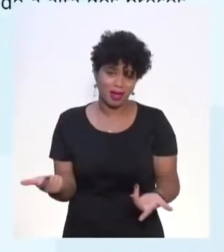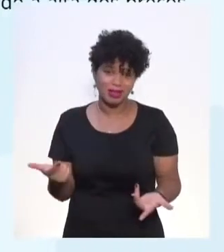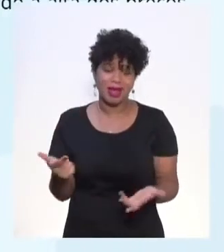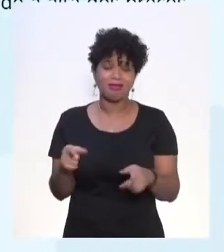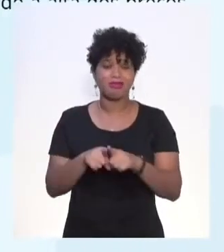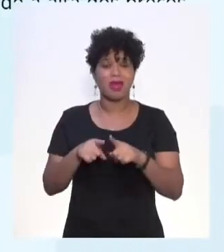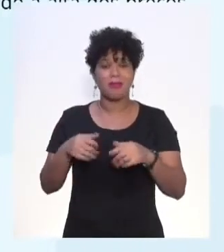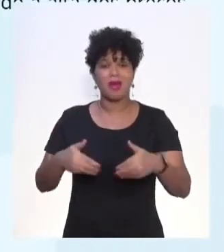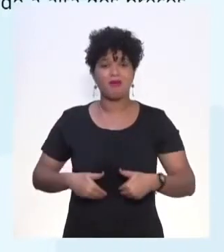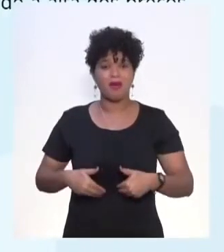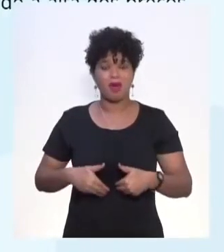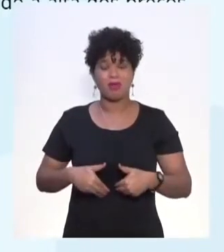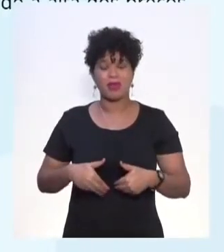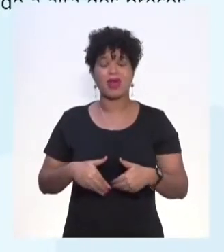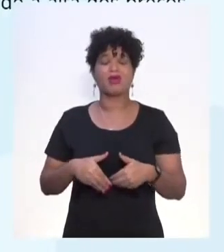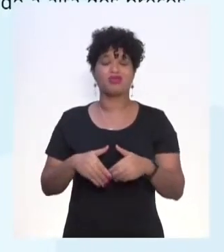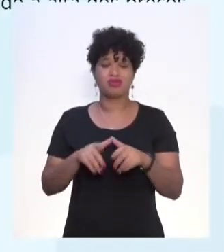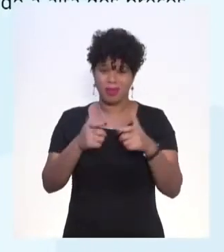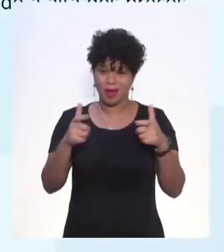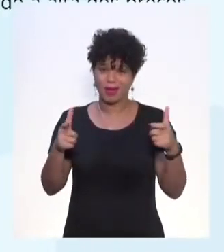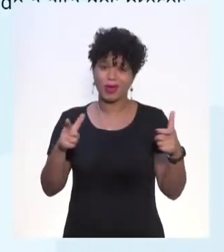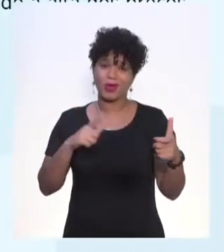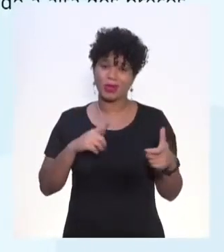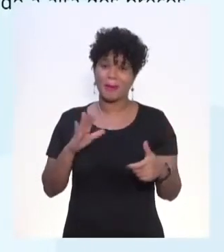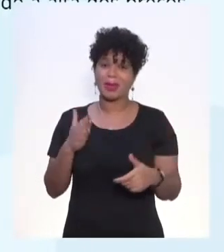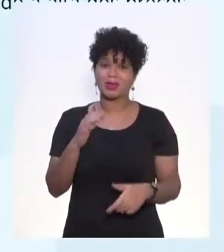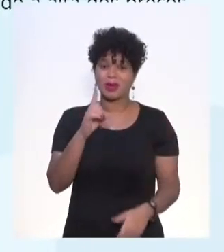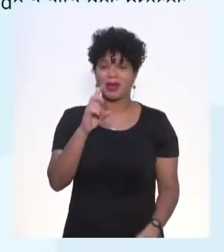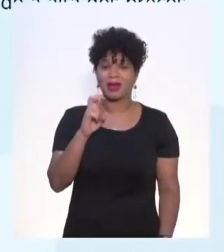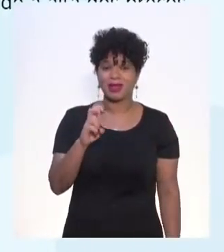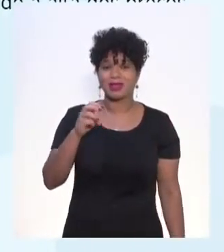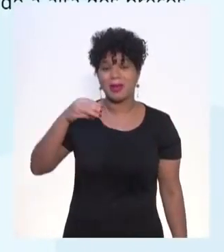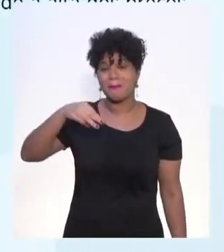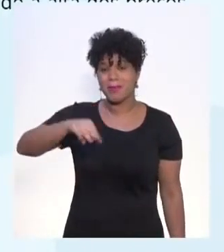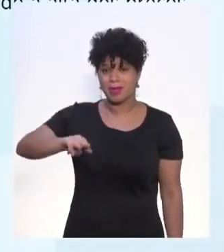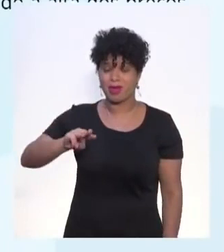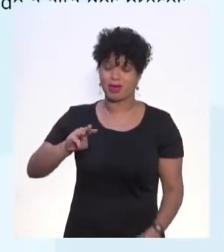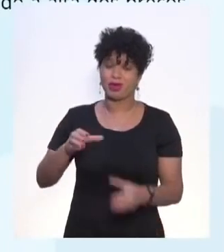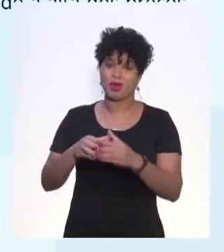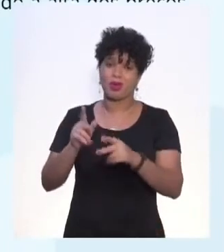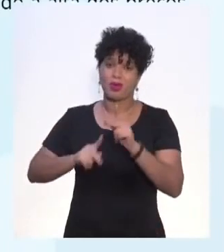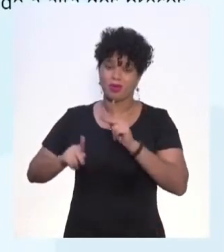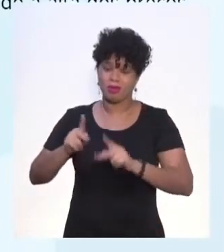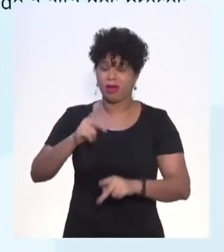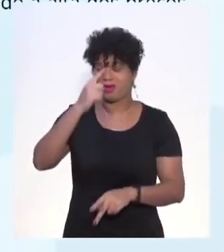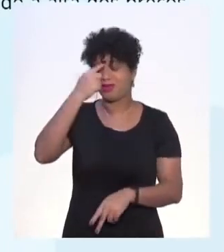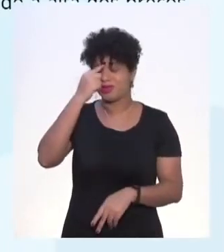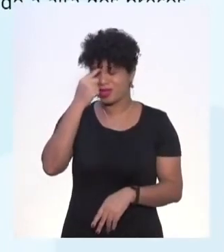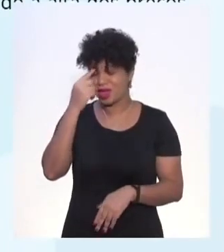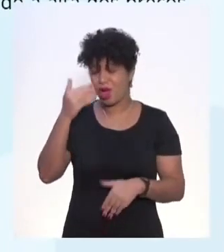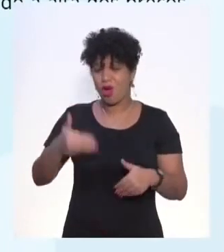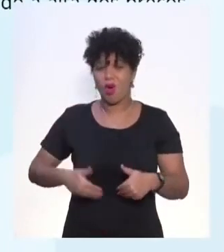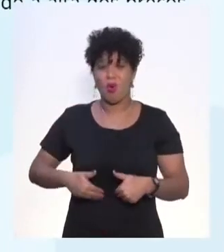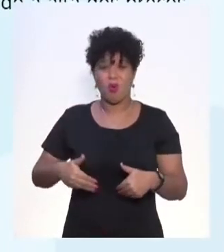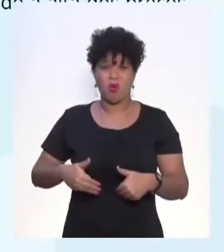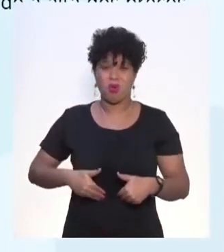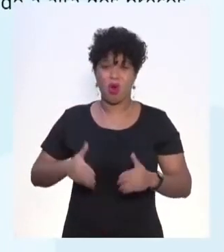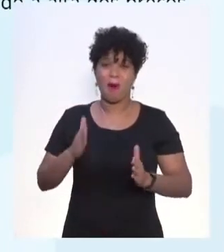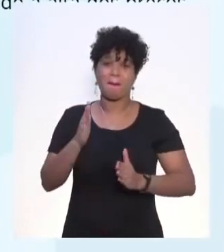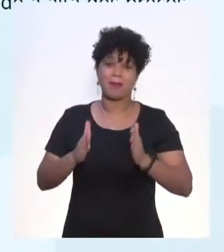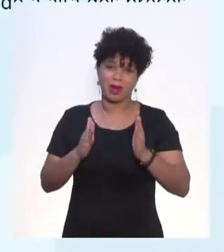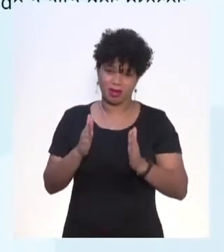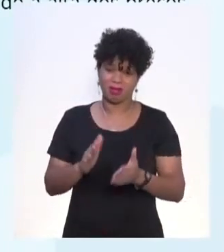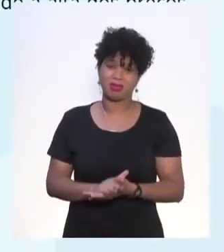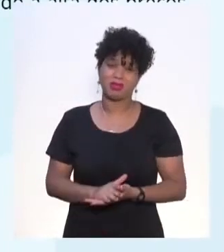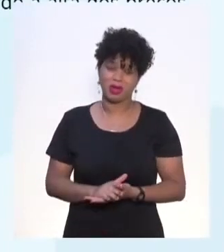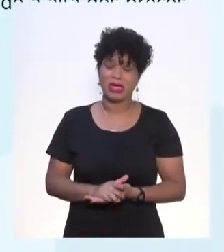XIX ceifou a vida de 15 milhões de indianos, né? A grande fome da Índia, né, que ocorreu aí nesse período.